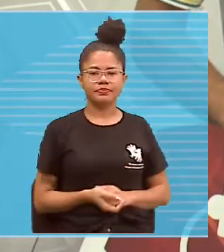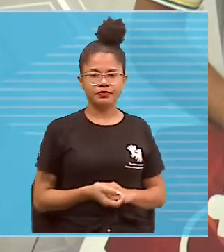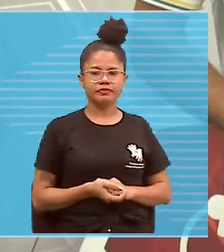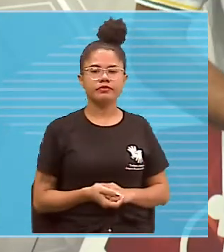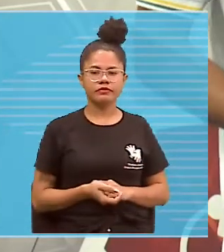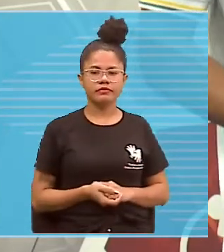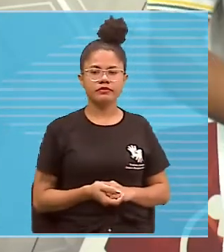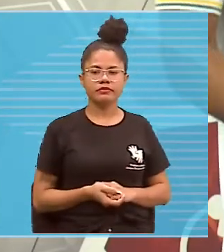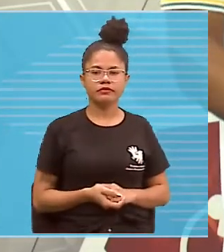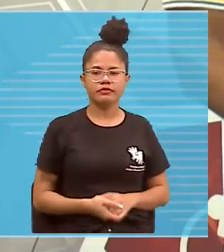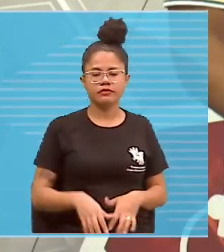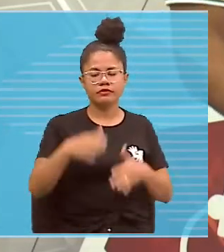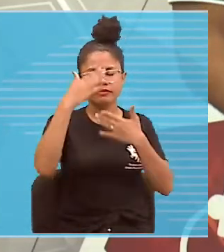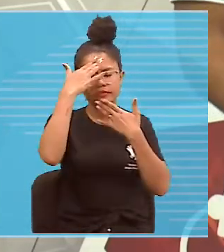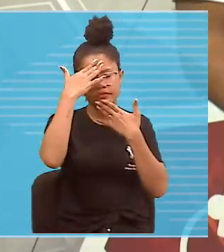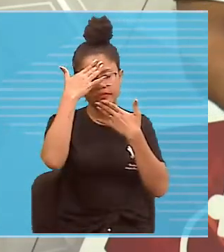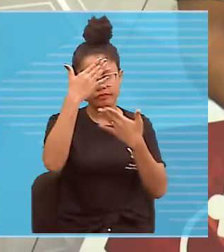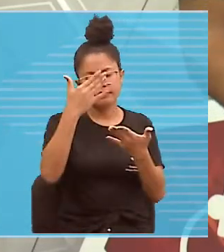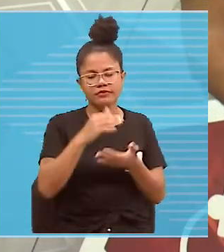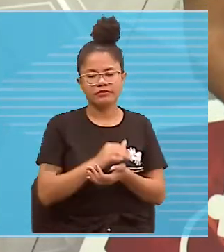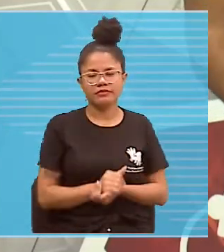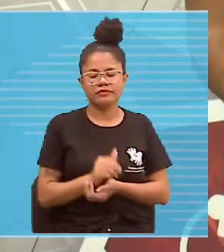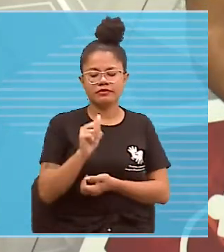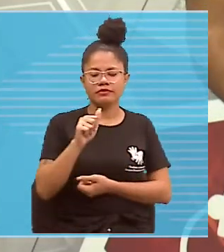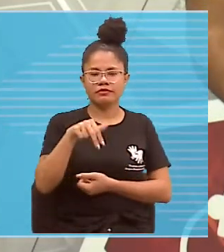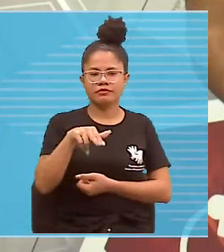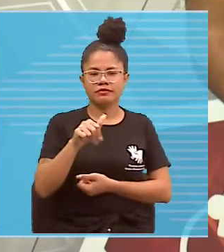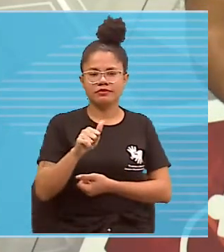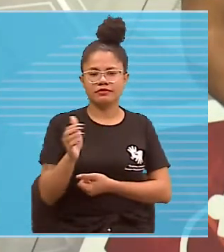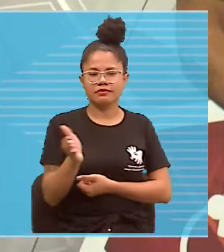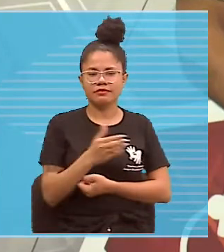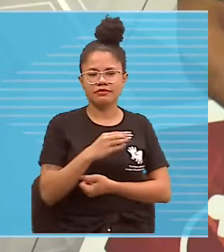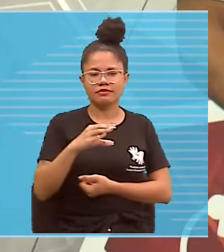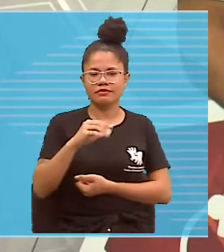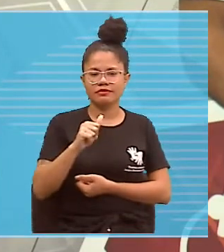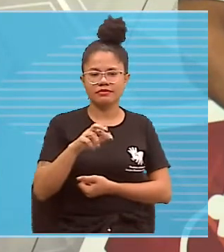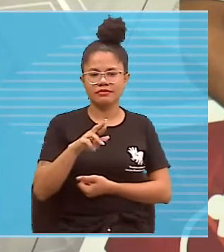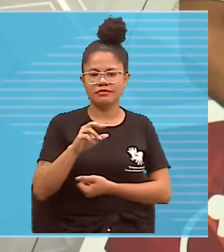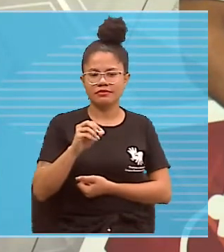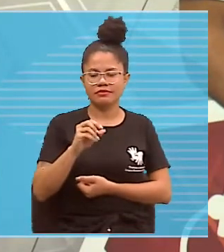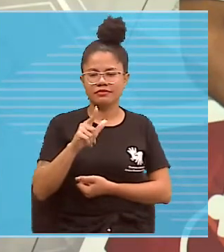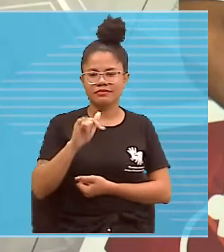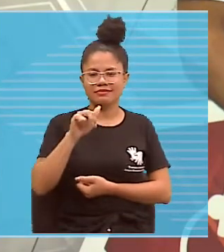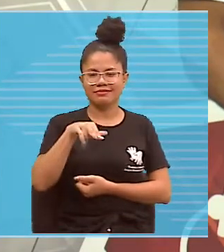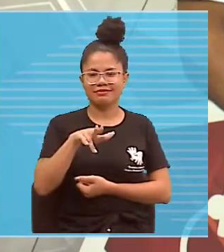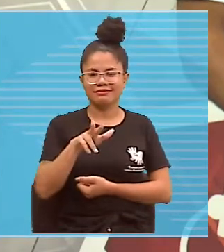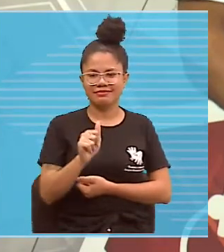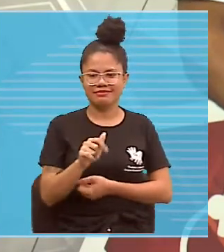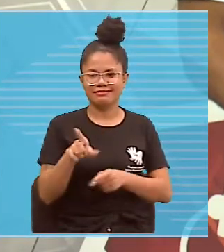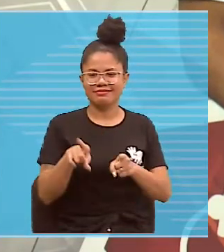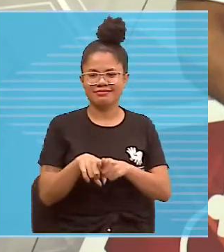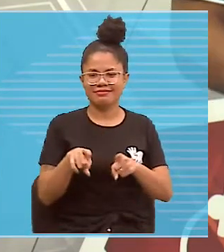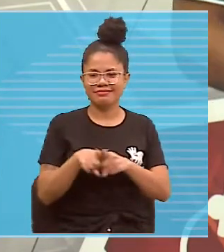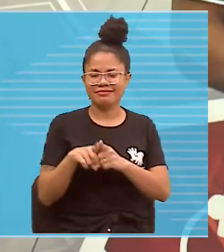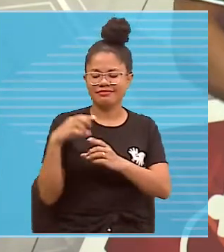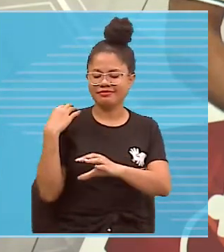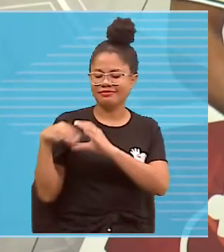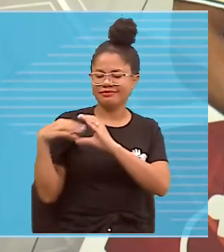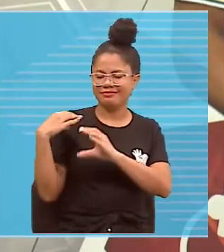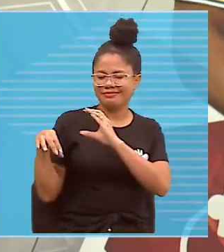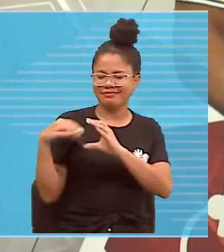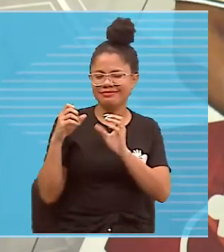Muito obrigada a Ana Carolina Damásio, super Ana Carolina, assistente social e excelente comunicadora. Está aqui